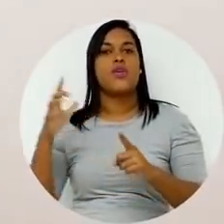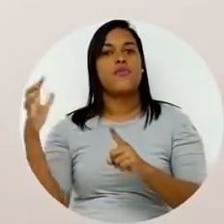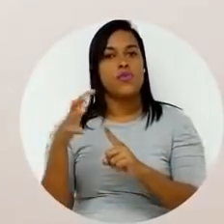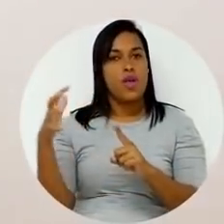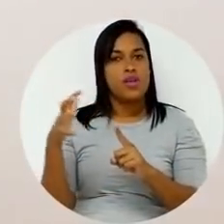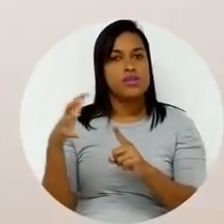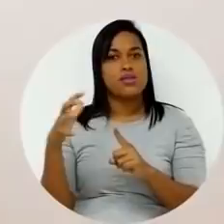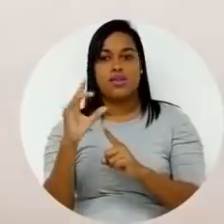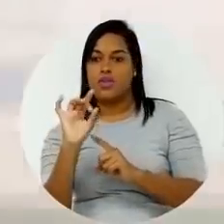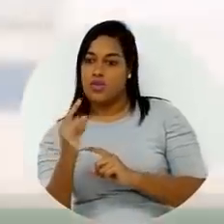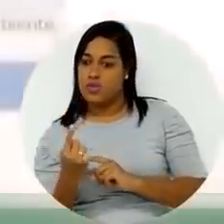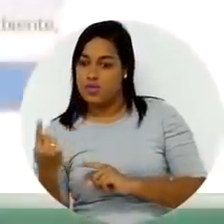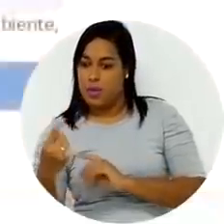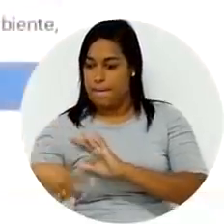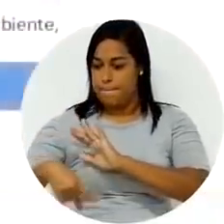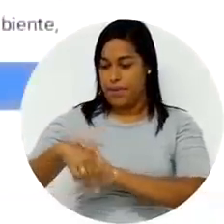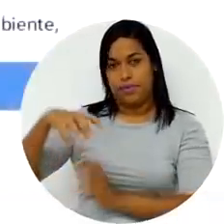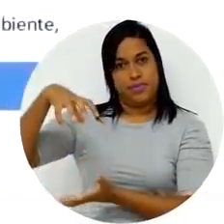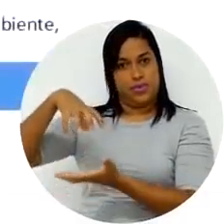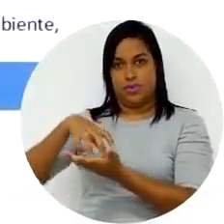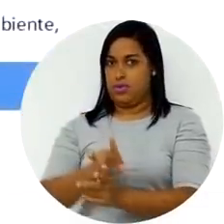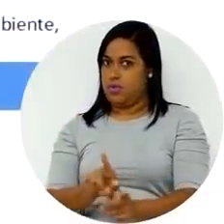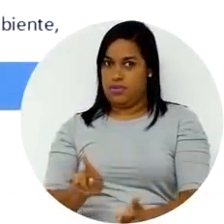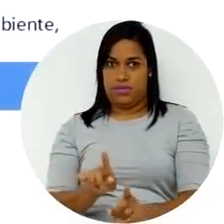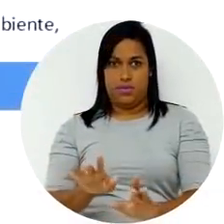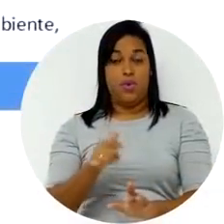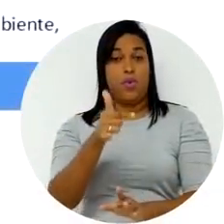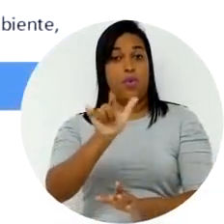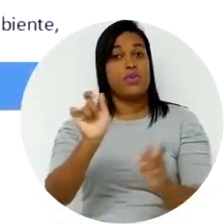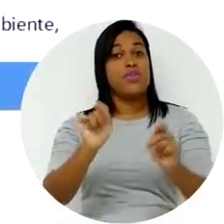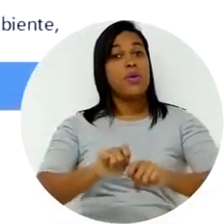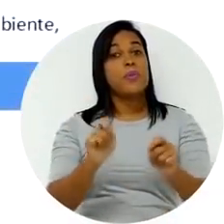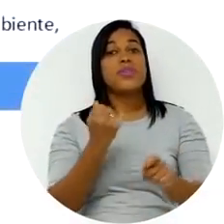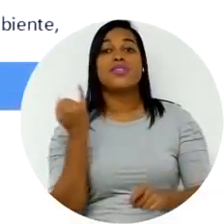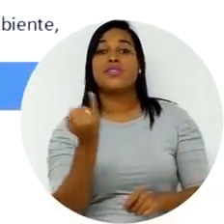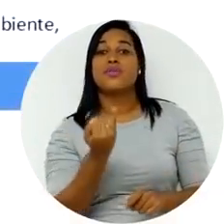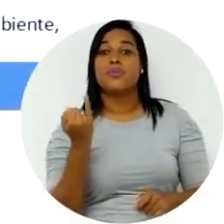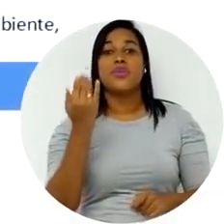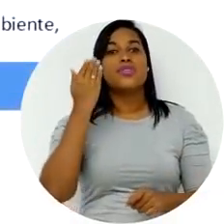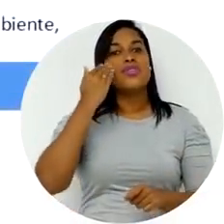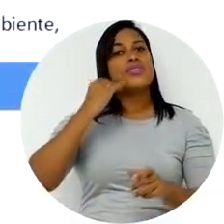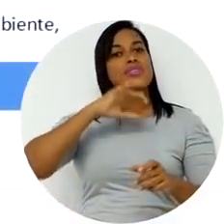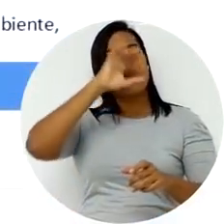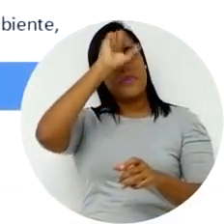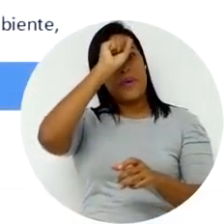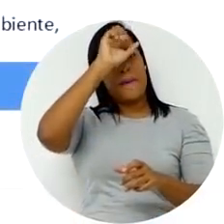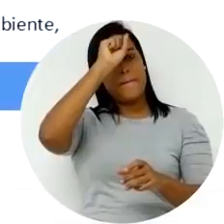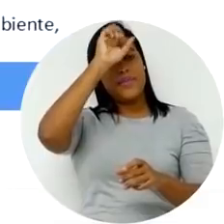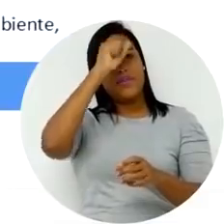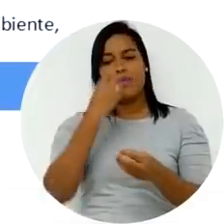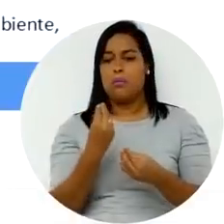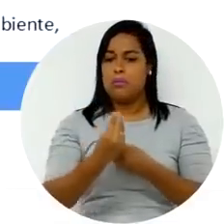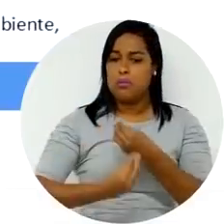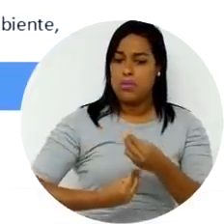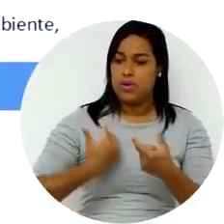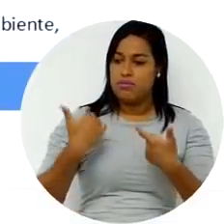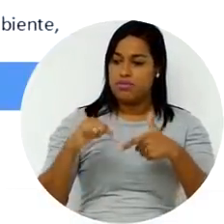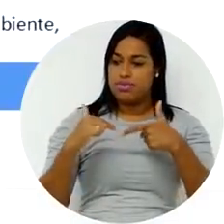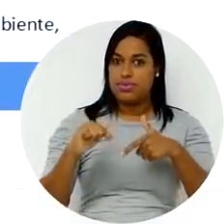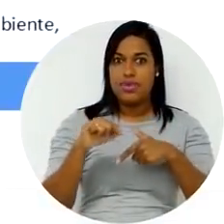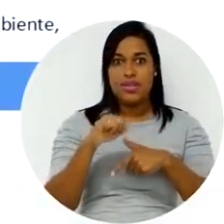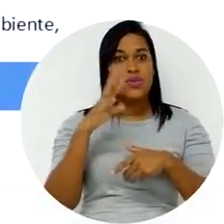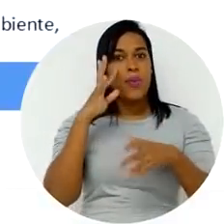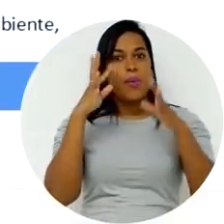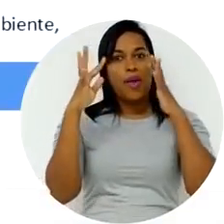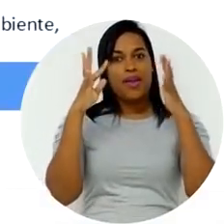não apenas para o setor em que ele trabalha. Outra competência importante, saber aprender. Como é que a gente vai trabalhar